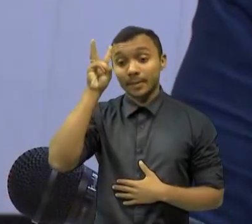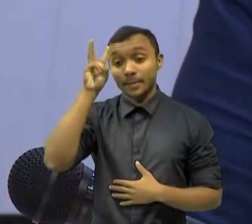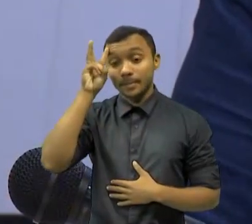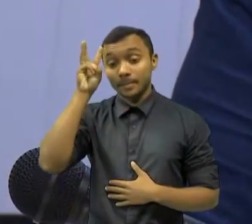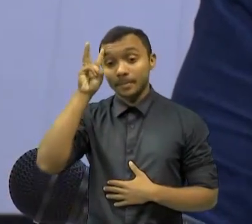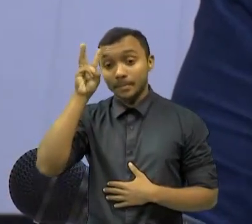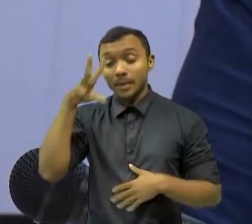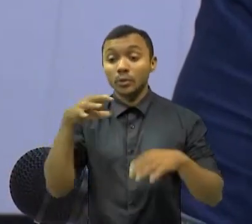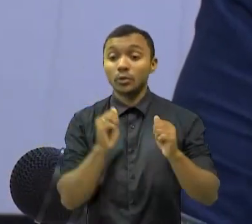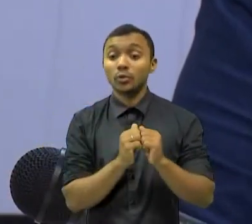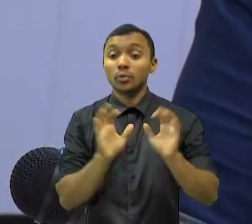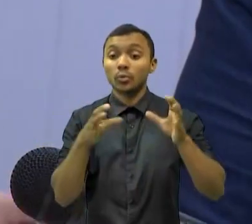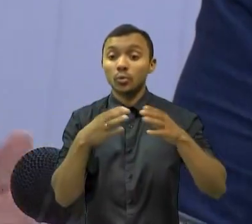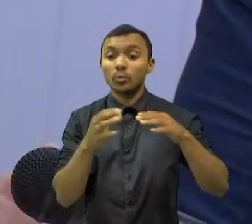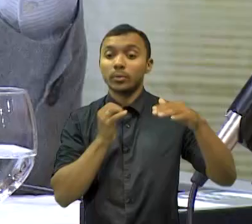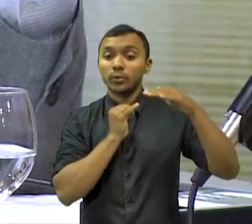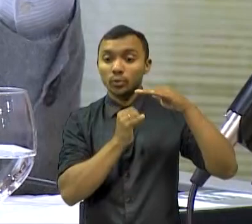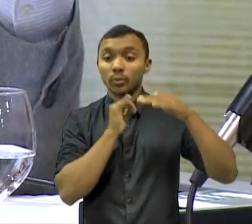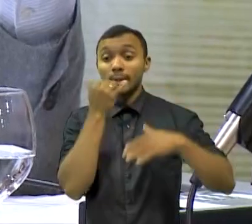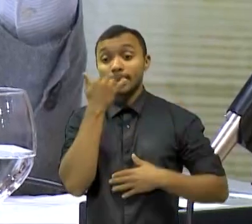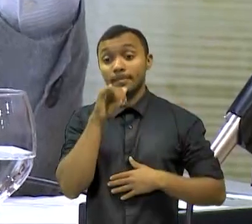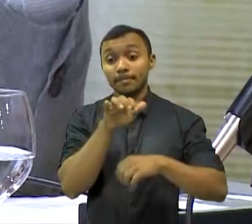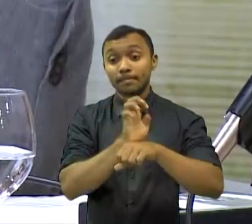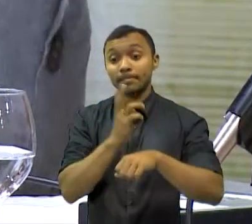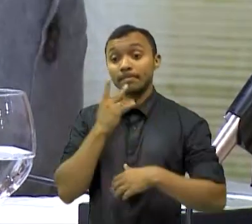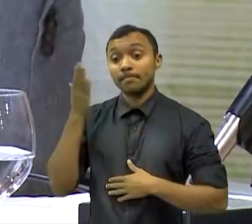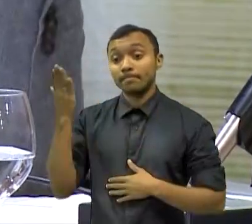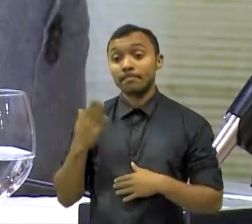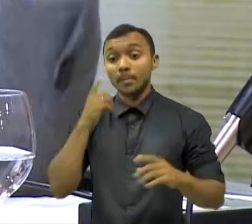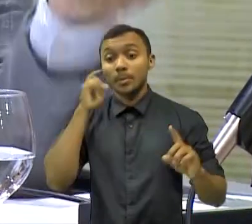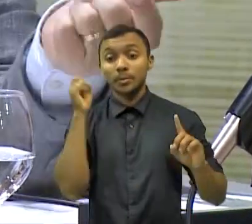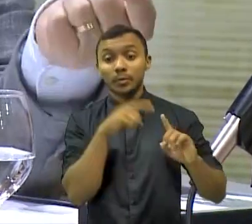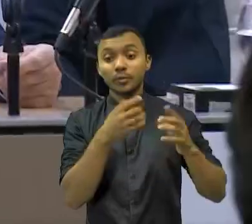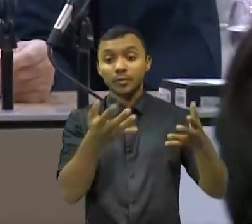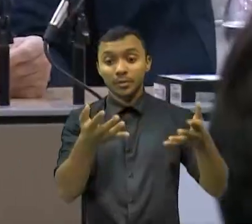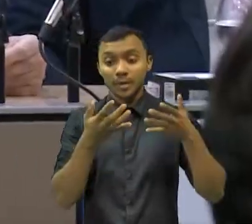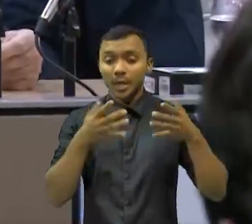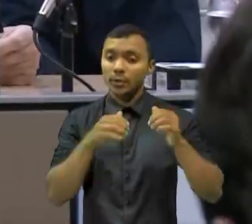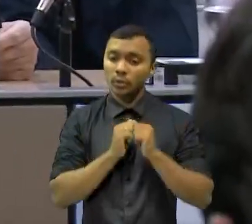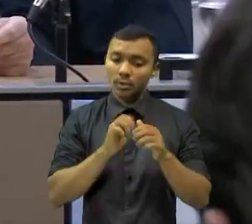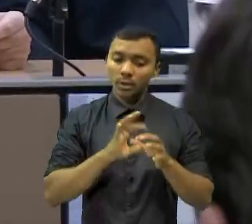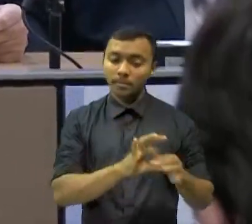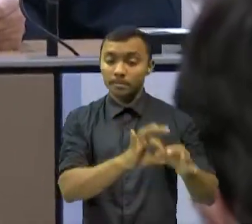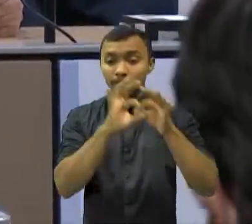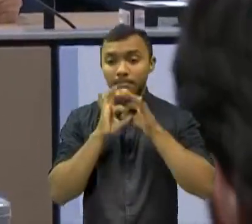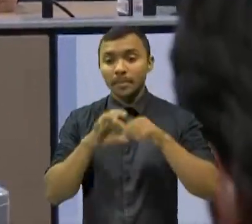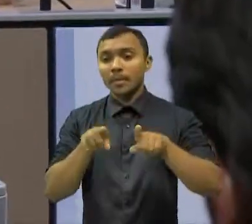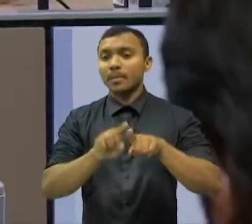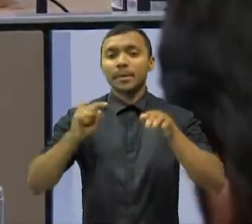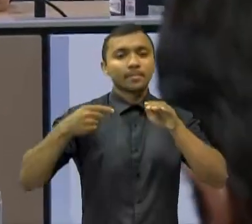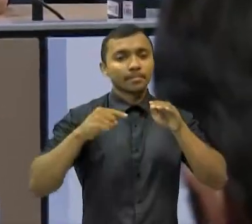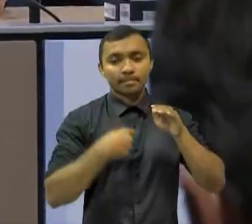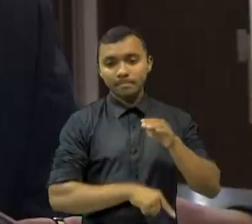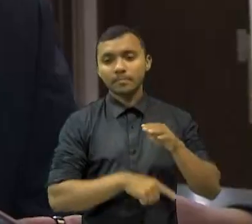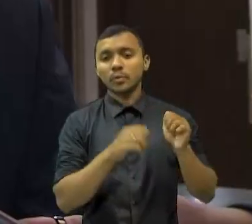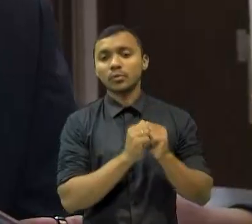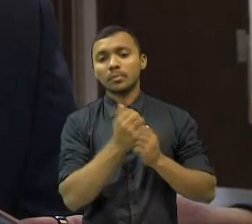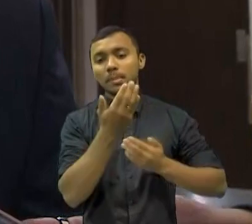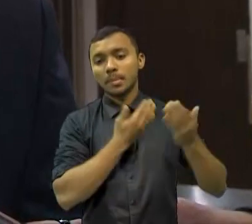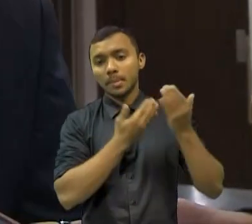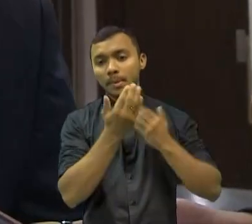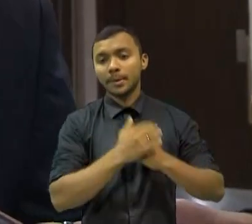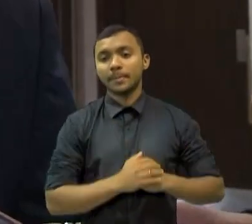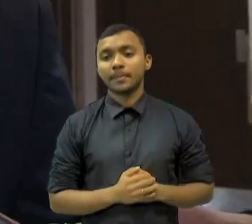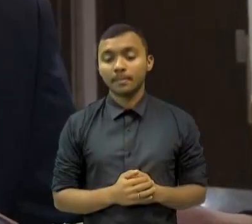de entidades do setor de energia do Estado, com o objetivo de estreitar os laços e aprofundar o diálogo com o setor. Nós temos